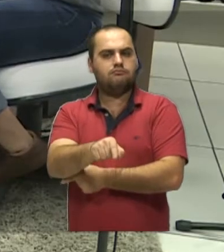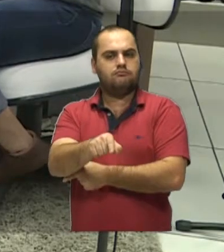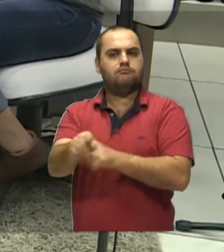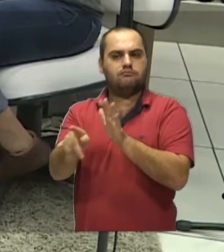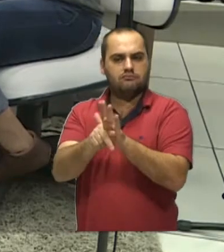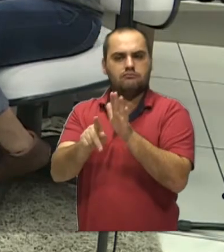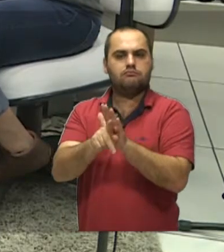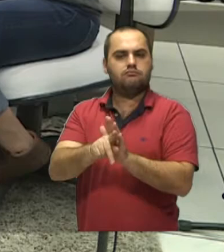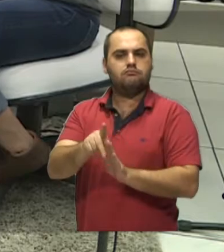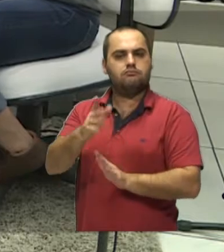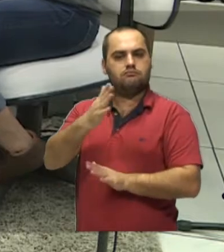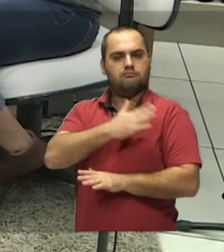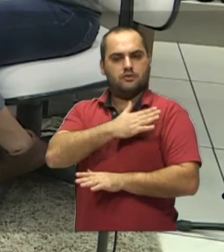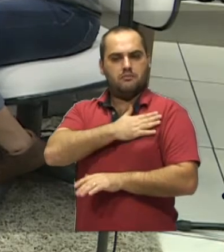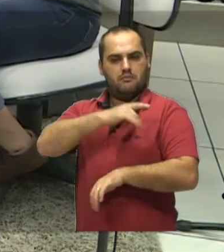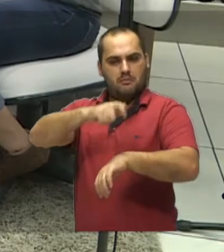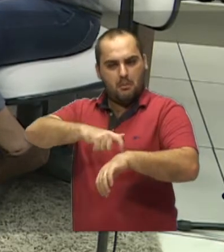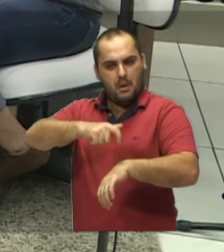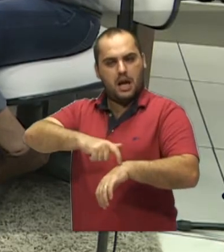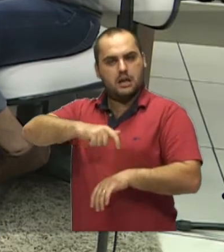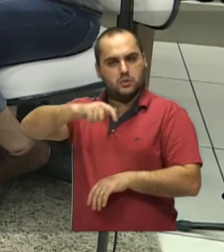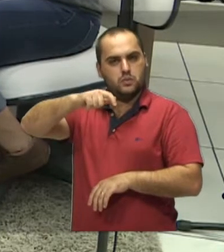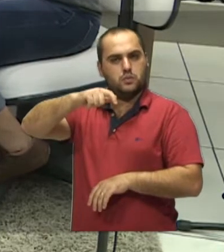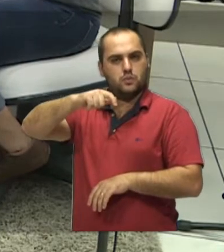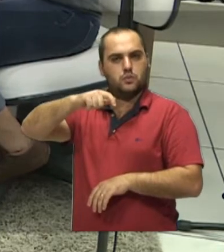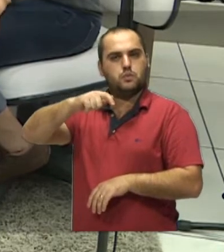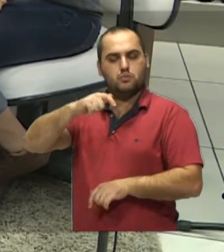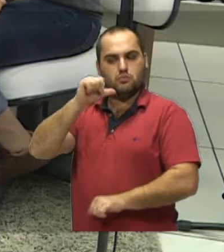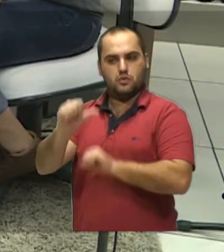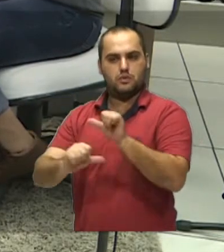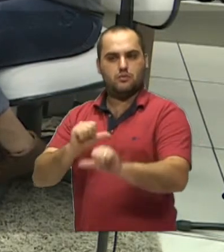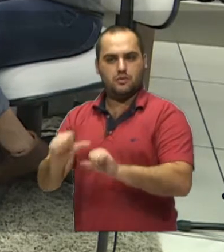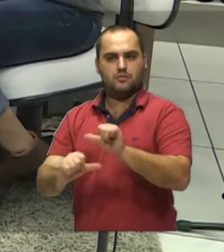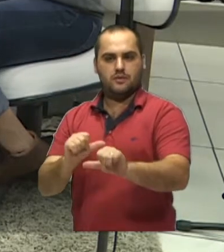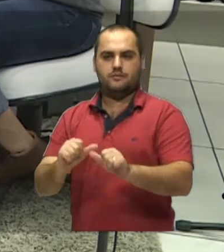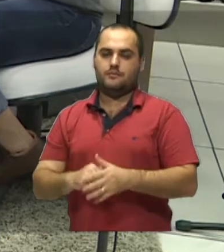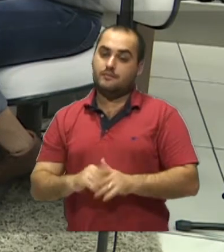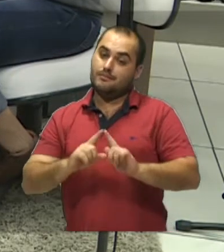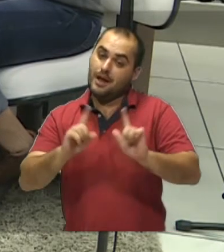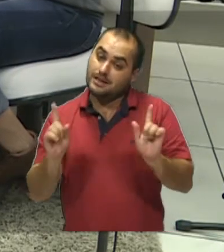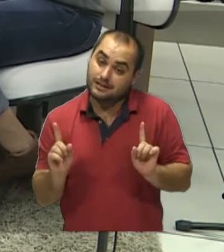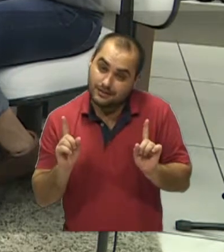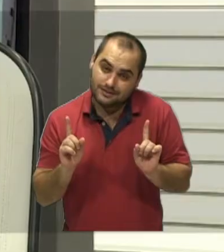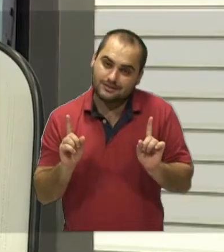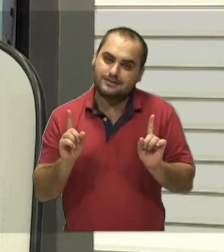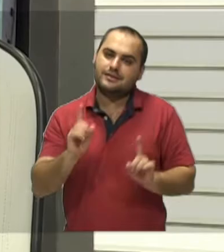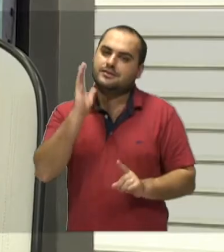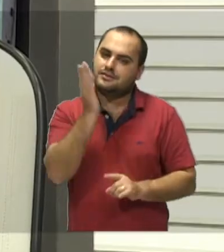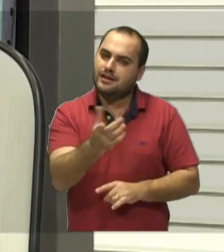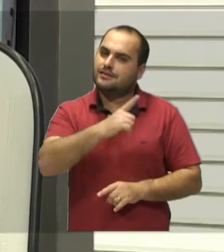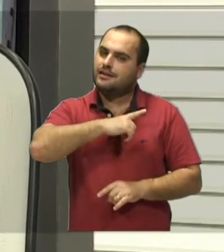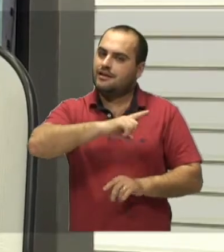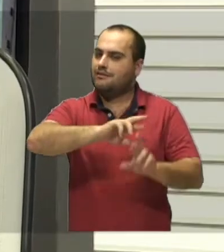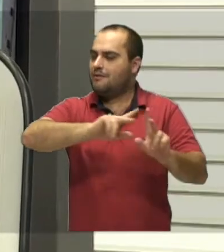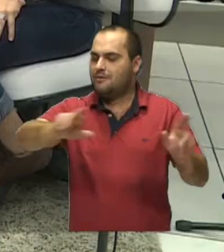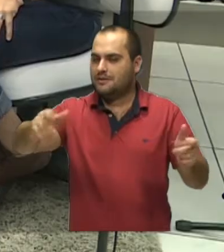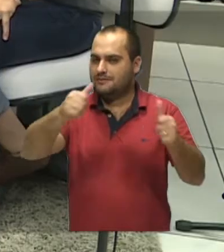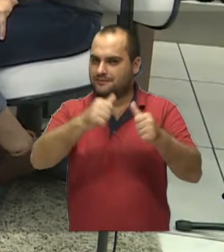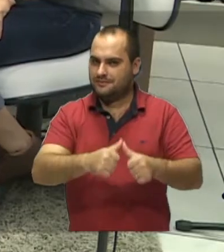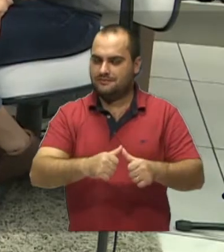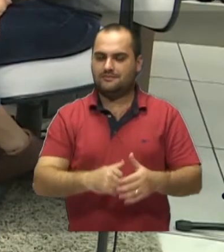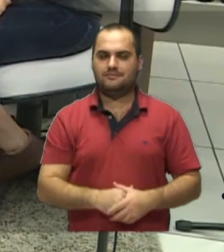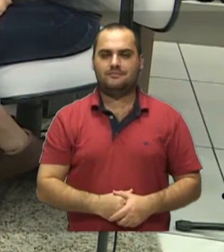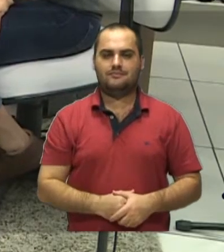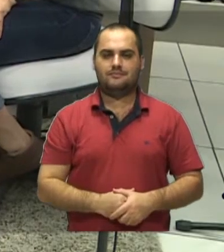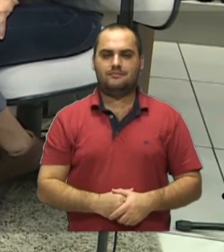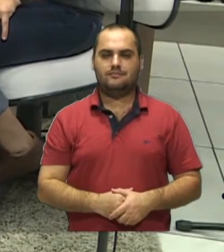reflete aquilo que a gente está no momento, né? Porque a gente vai mudando. Mas, enfim, já tem algumas coisas encaminhadas aí. Você